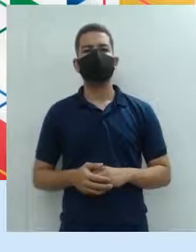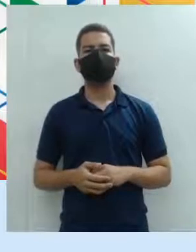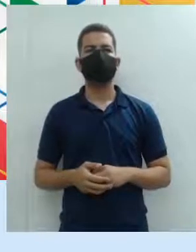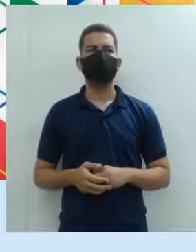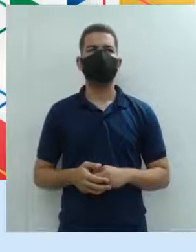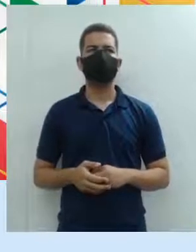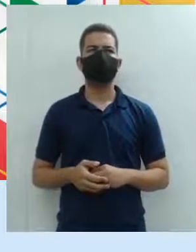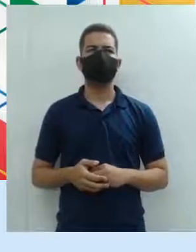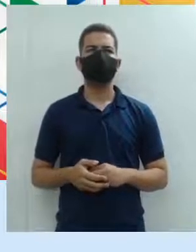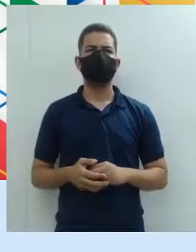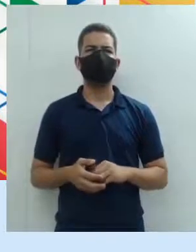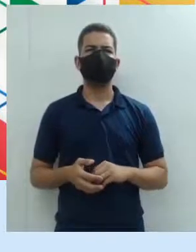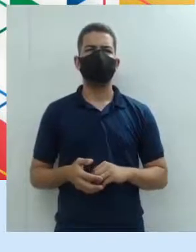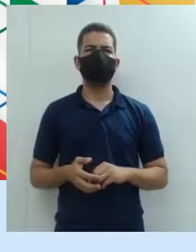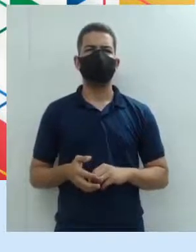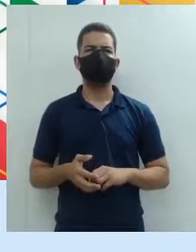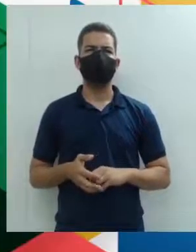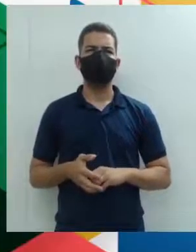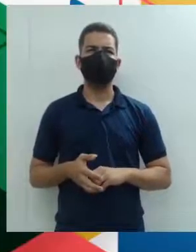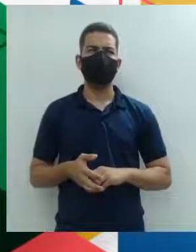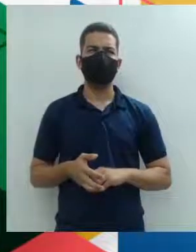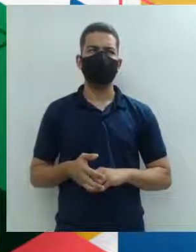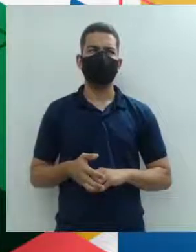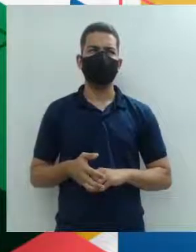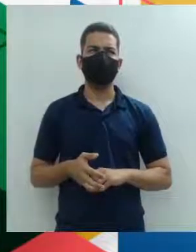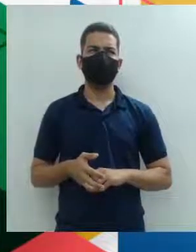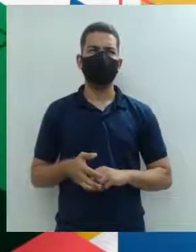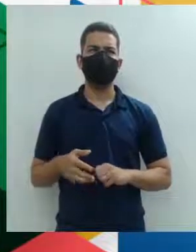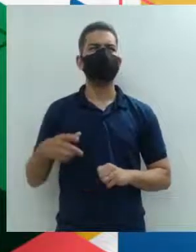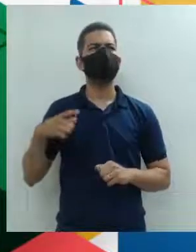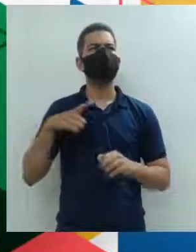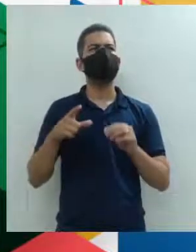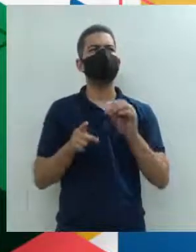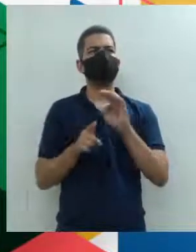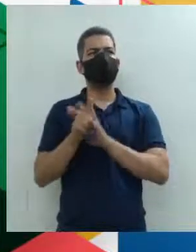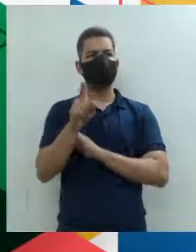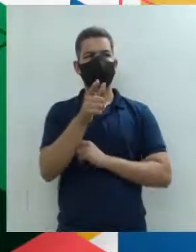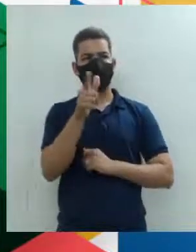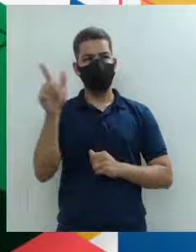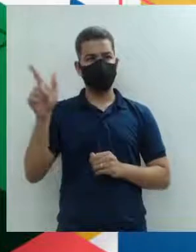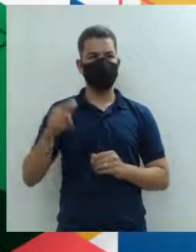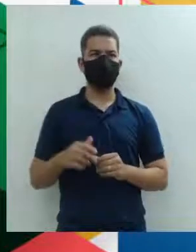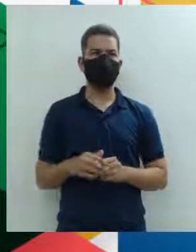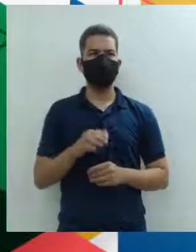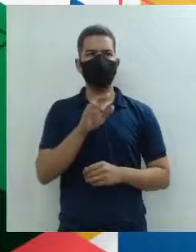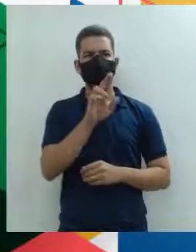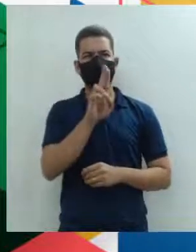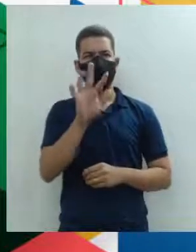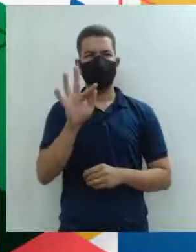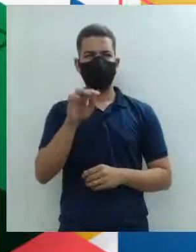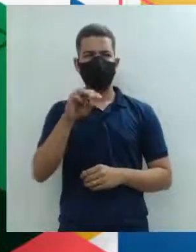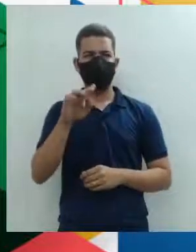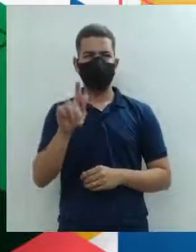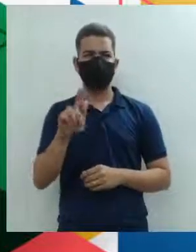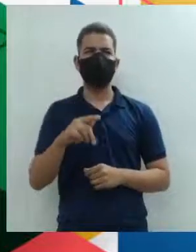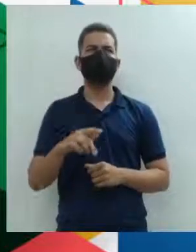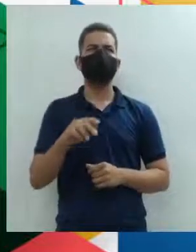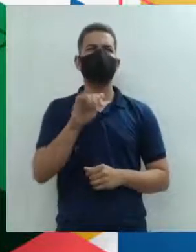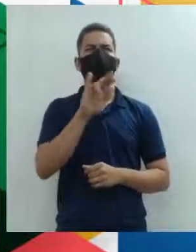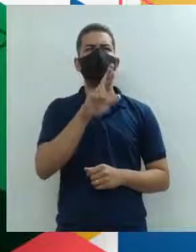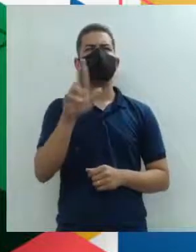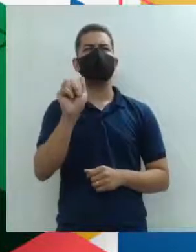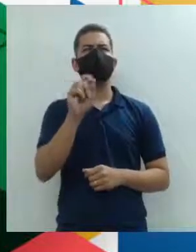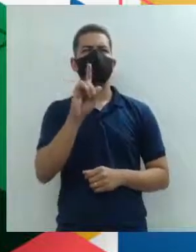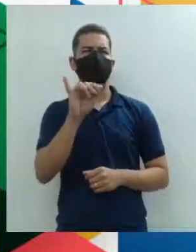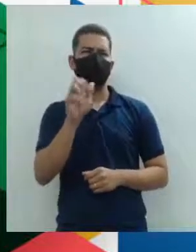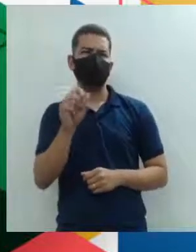calor. Então, mais uma questão aqui da UFMG, diz assim: a irradiação é o único